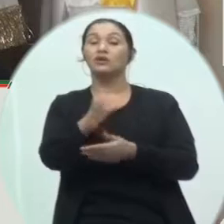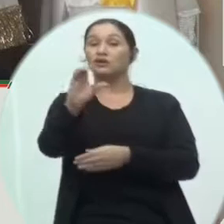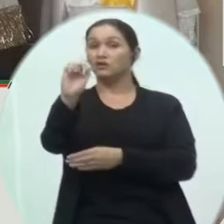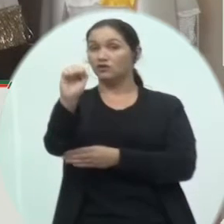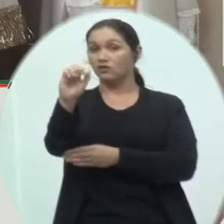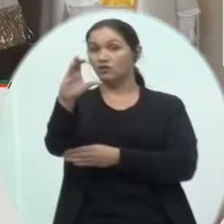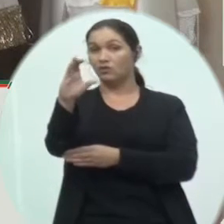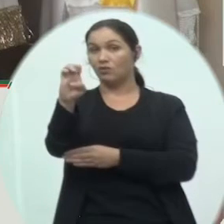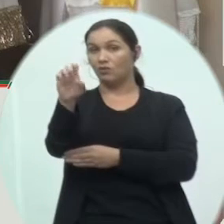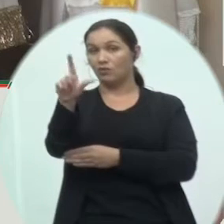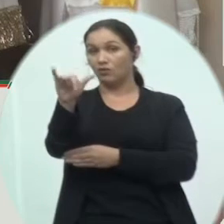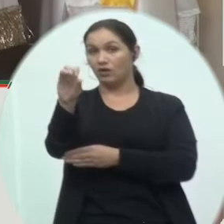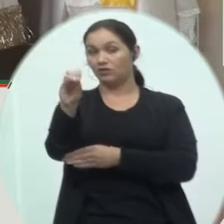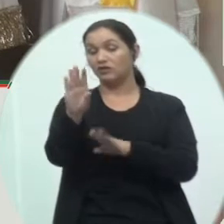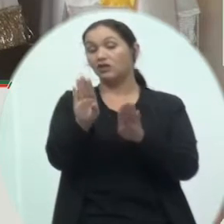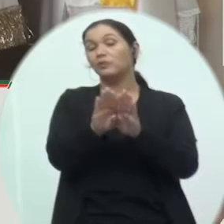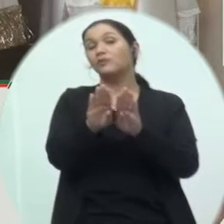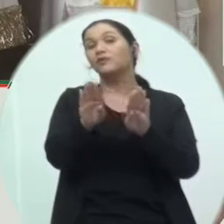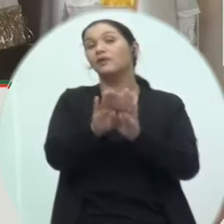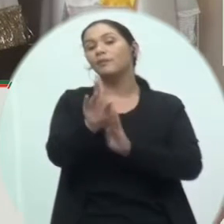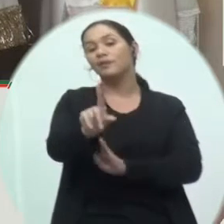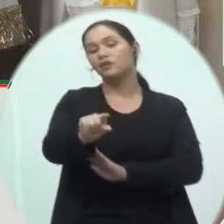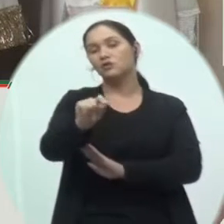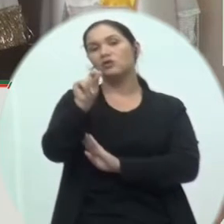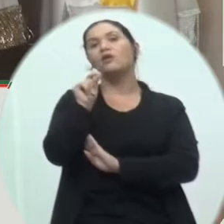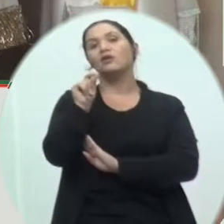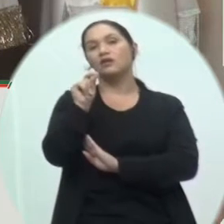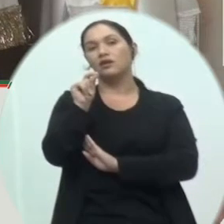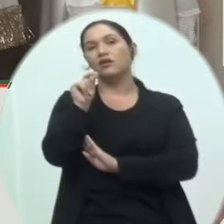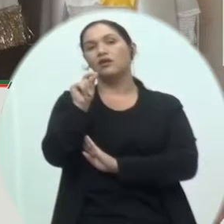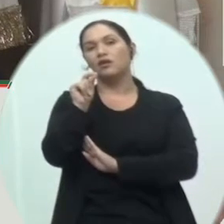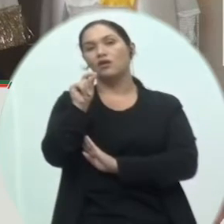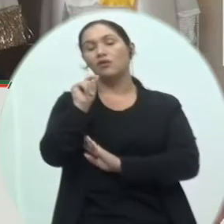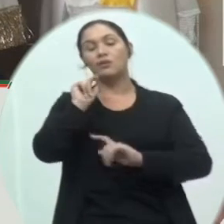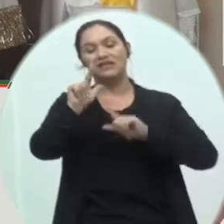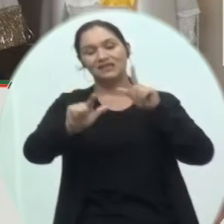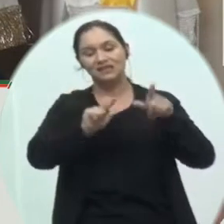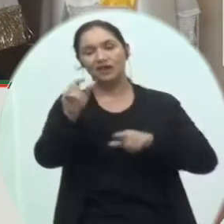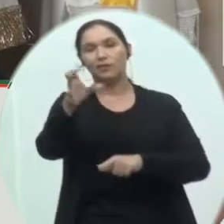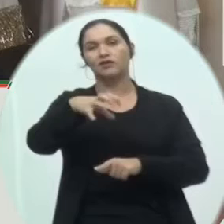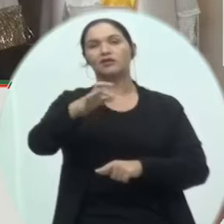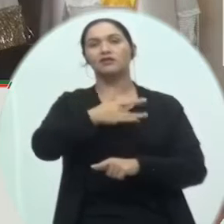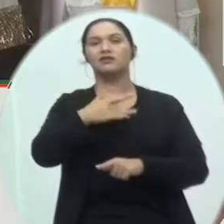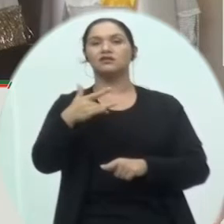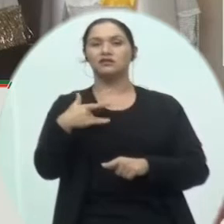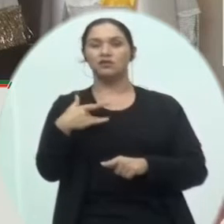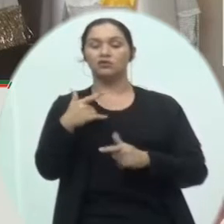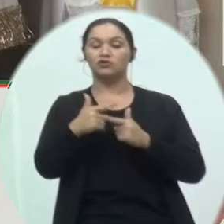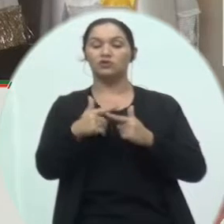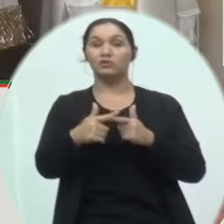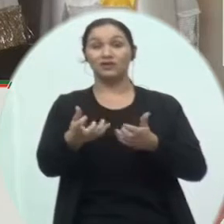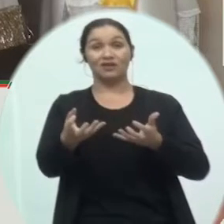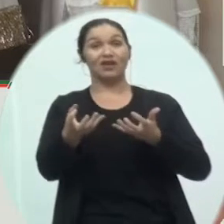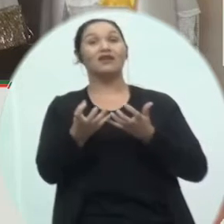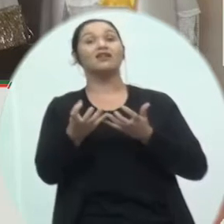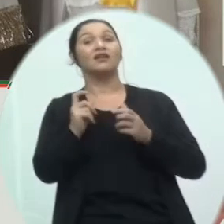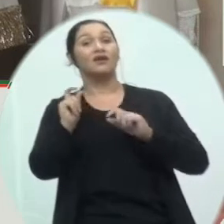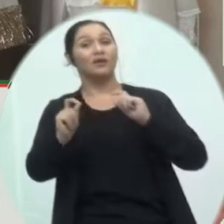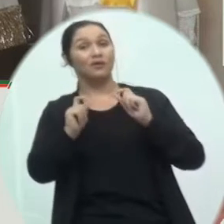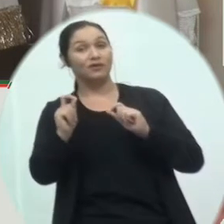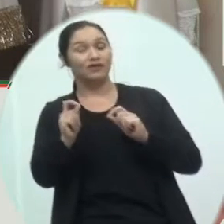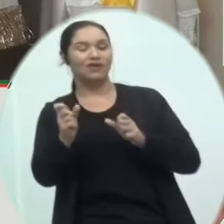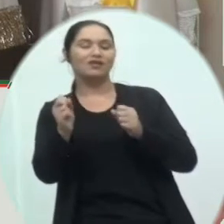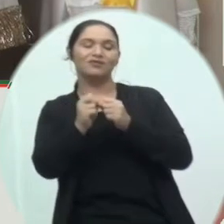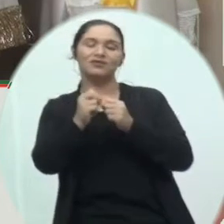mais de 210 mil pessoas do nosso município, que ele tenha tomado a decisão pelo povo, para o povo e pelo povo, como é já da índole dele,